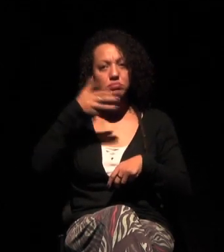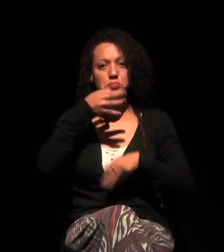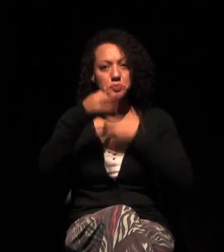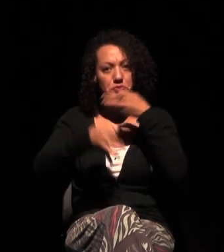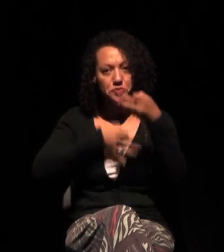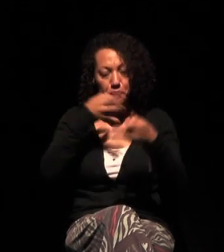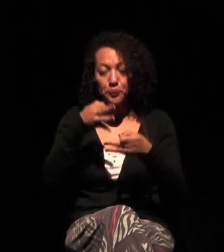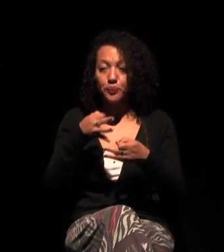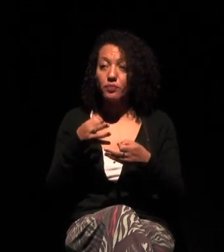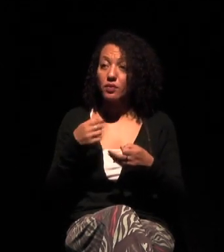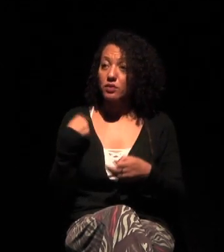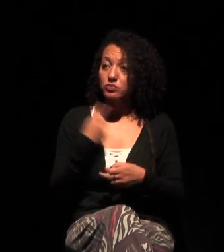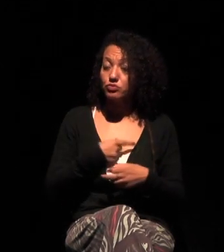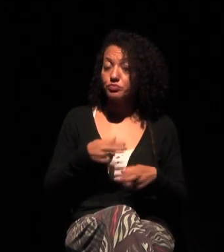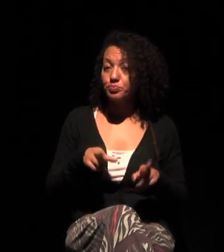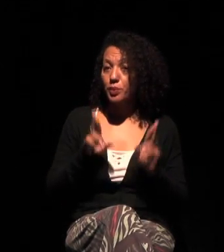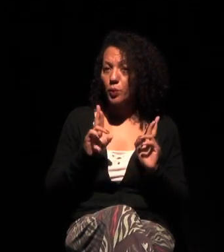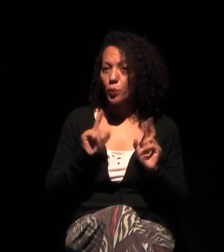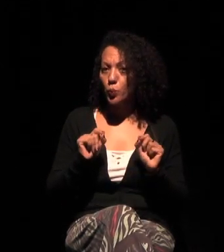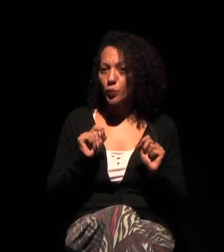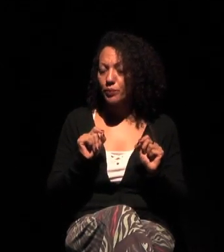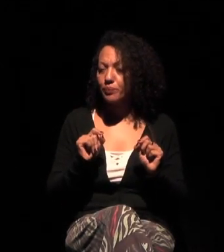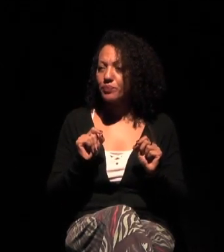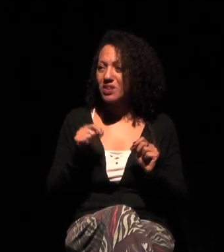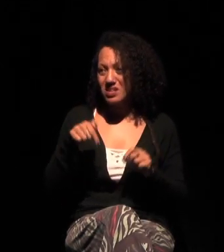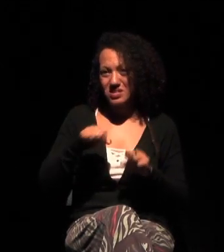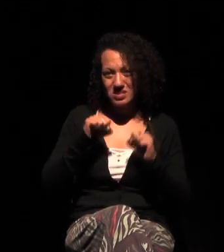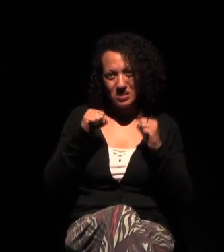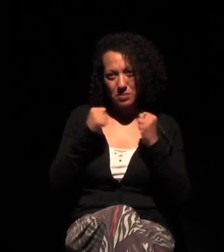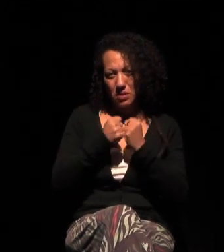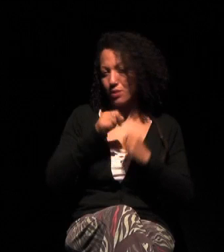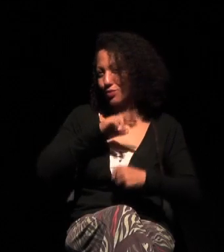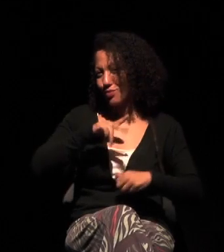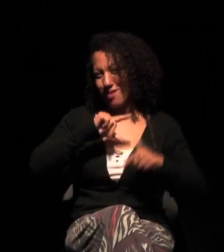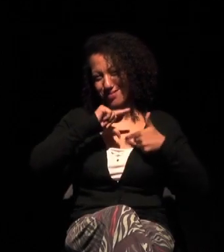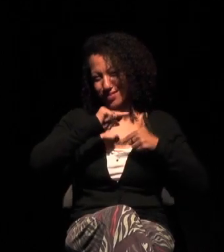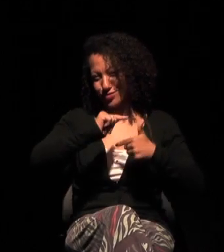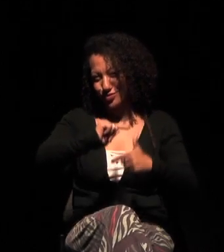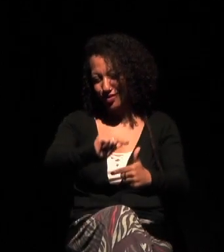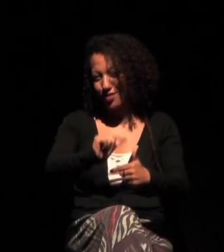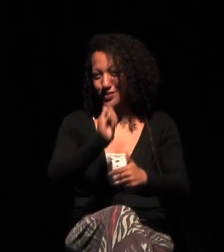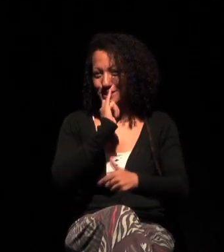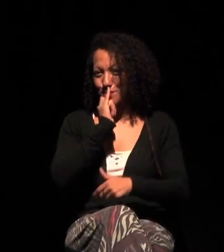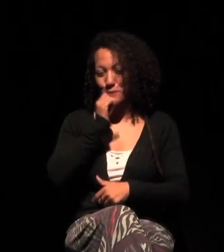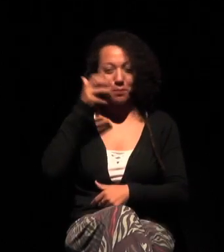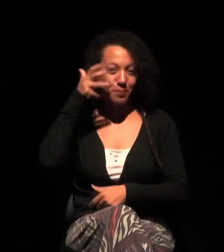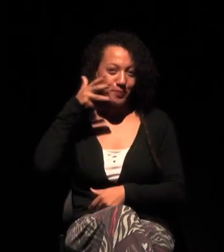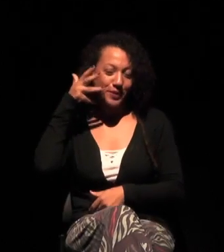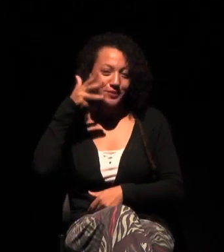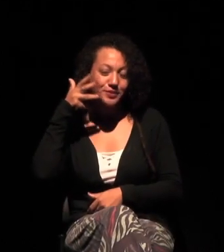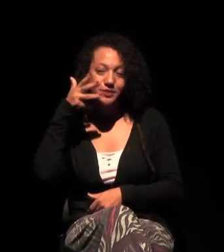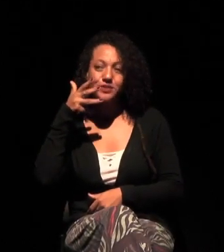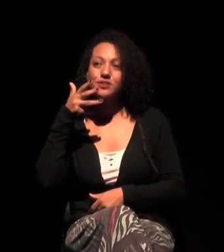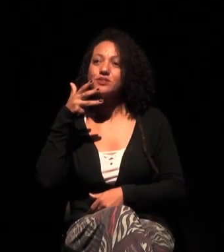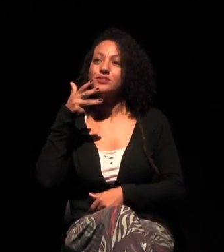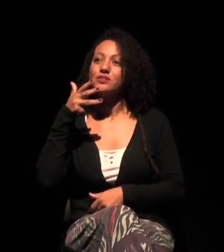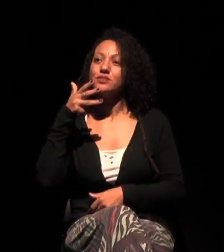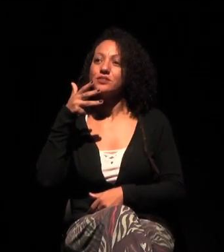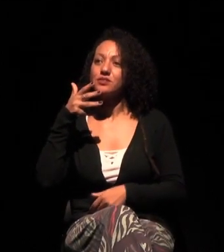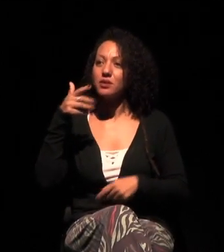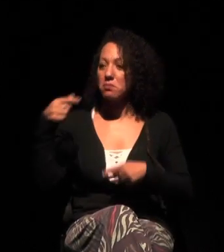é que embora este não tenha se no seminário tradicional em que os palestrantes se